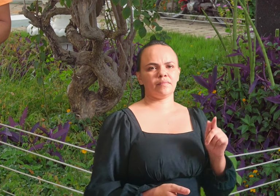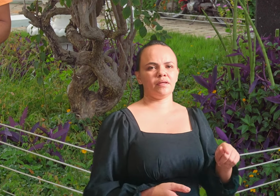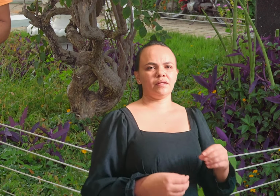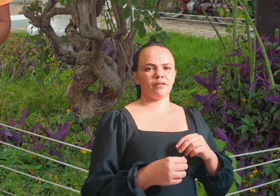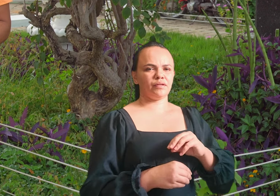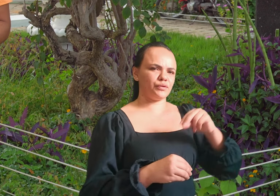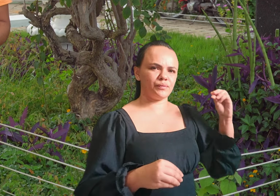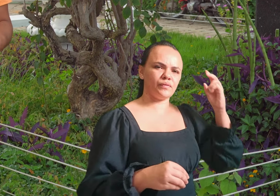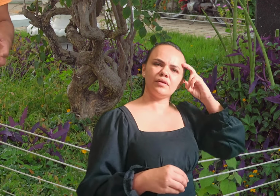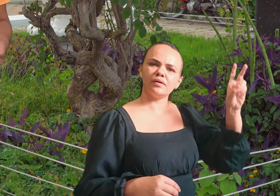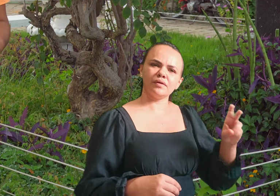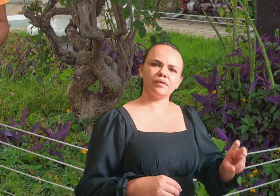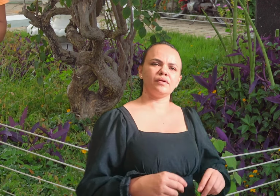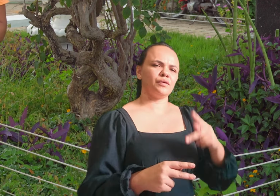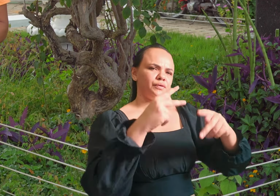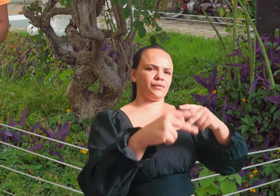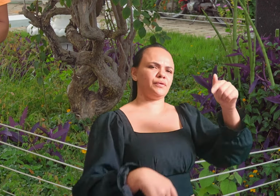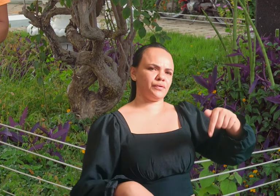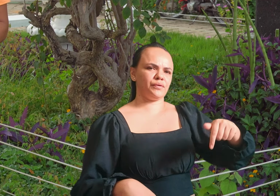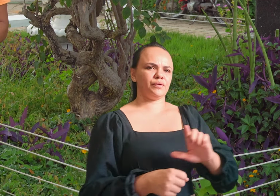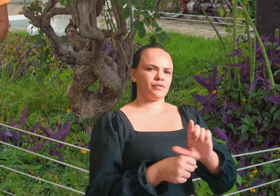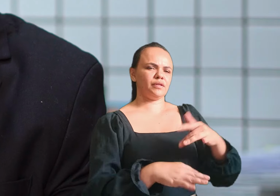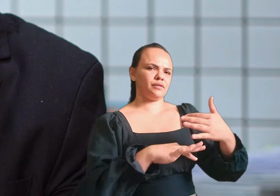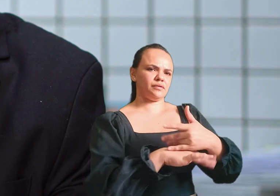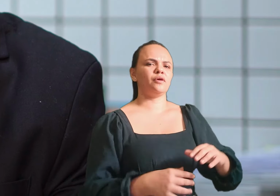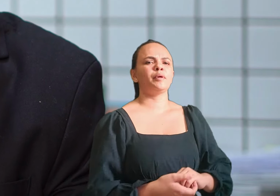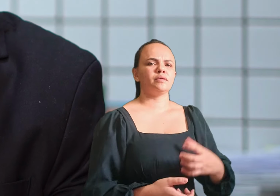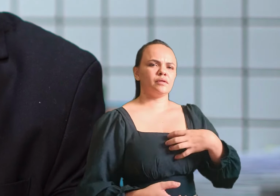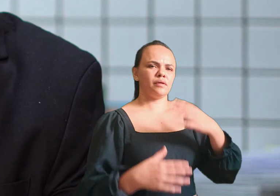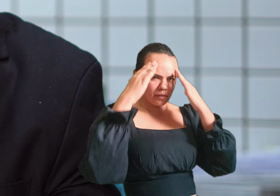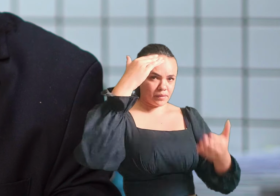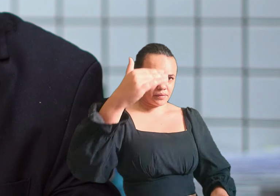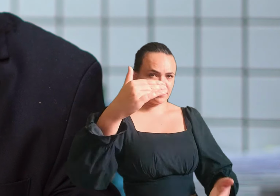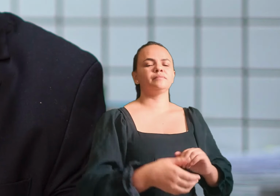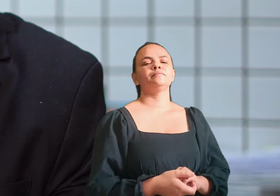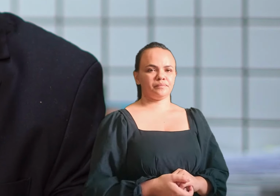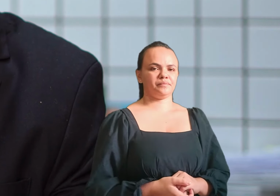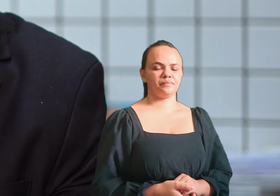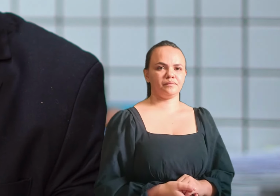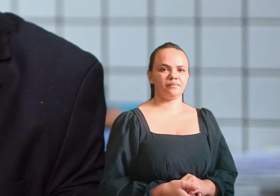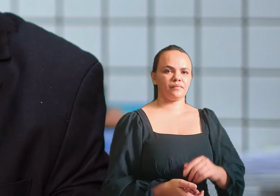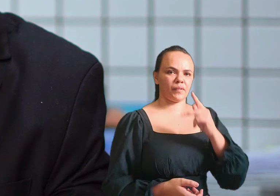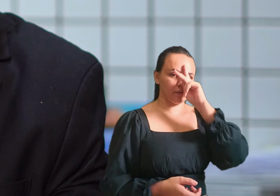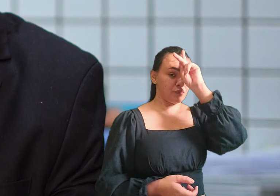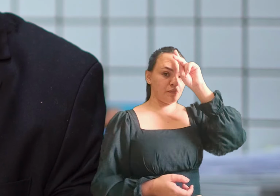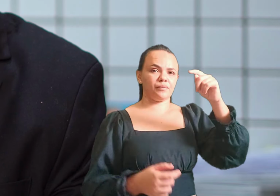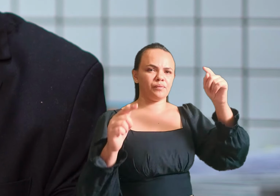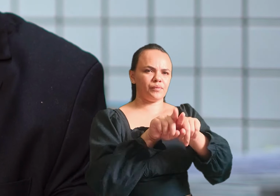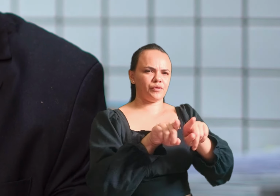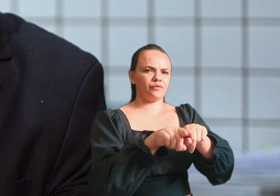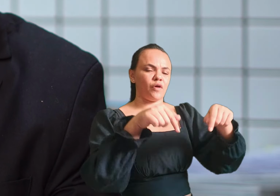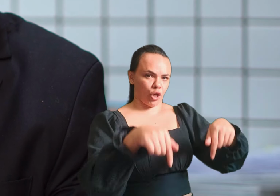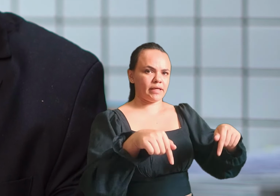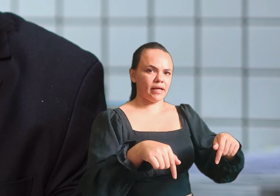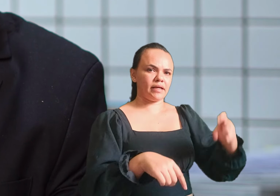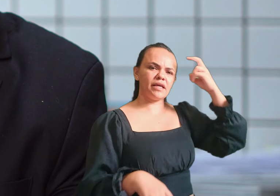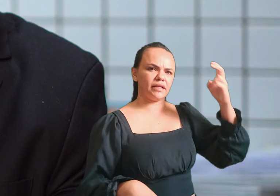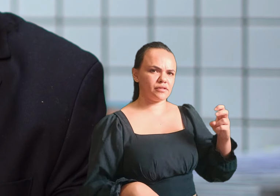nossa cidade Essa é a minha gratidão é muito forte também na nossa cultura